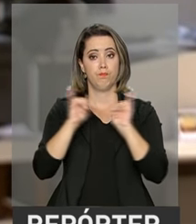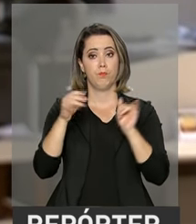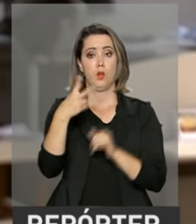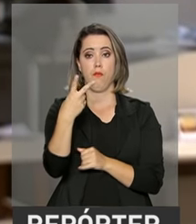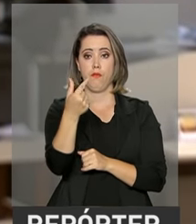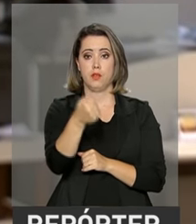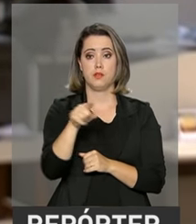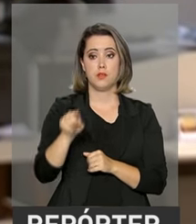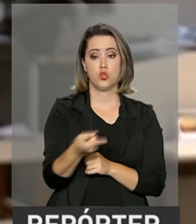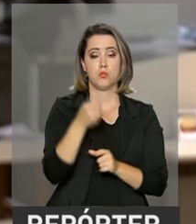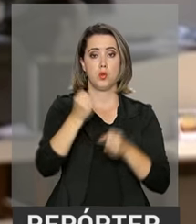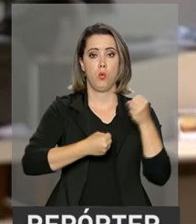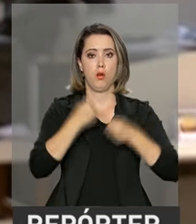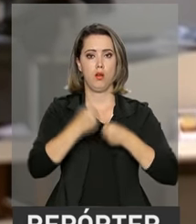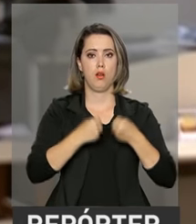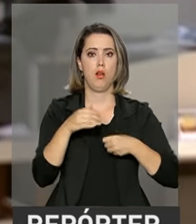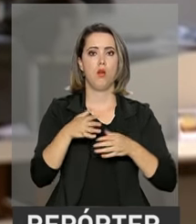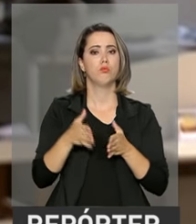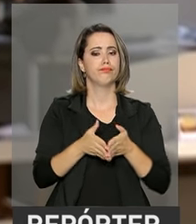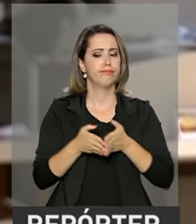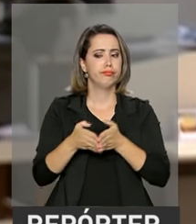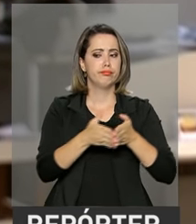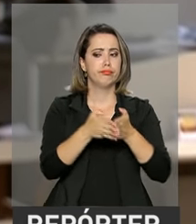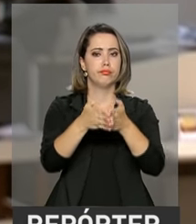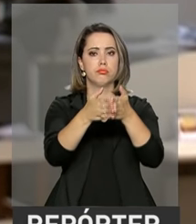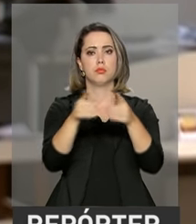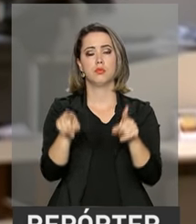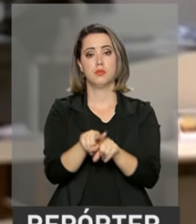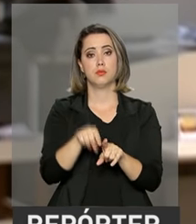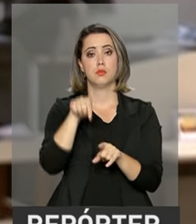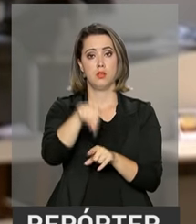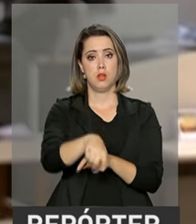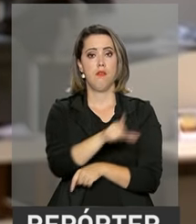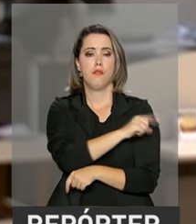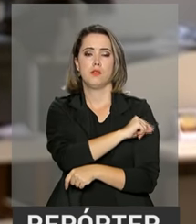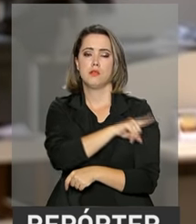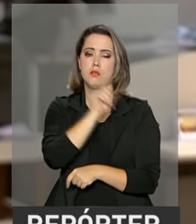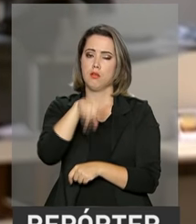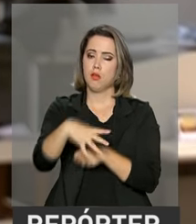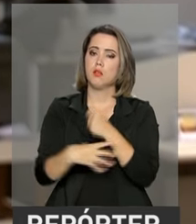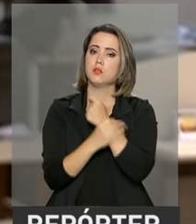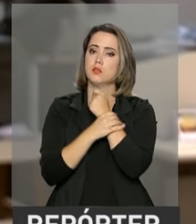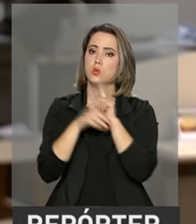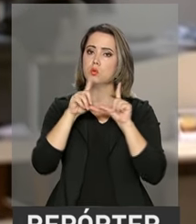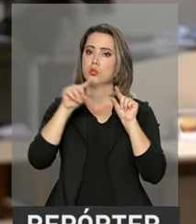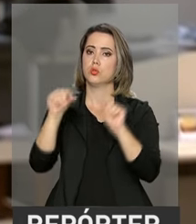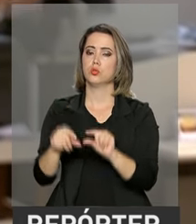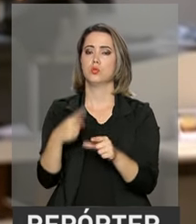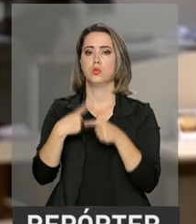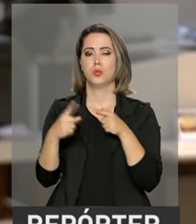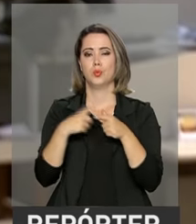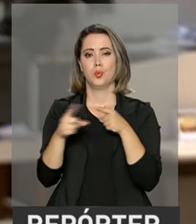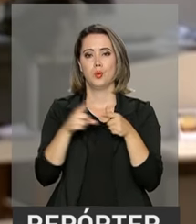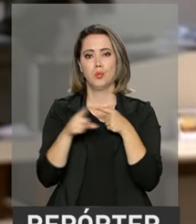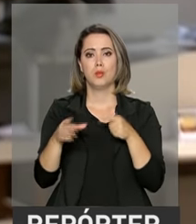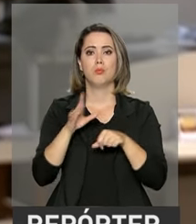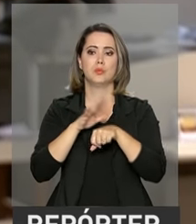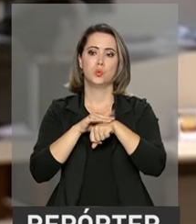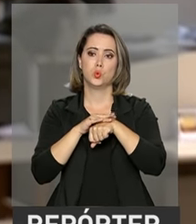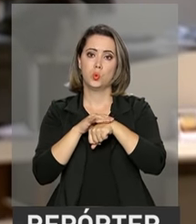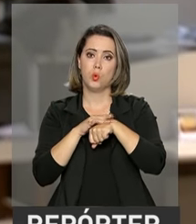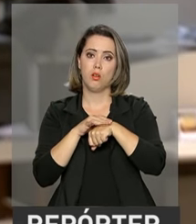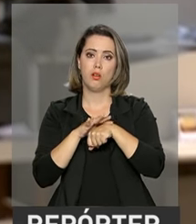veículos entre carros e barcos a vacina contra a gripe a é segura e reduzir as complicações que podem levar a casos graves da doença